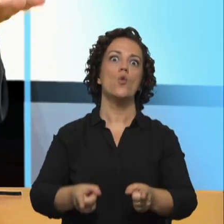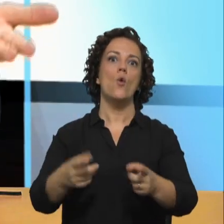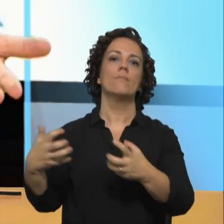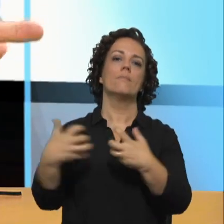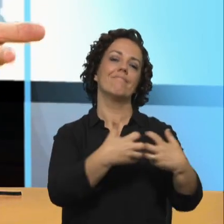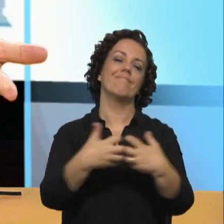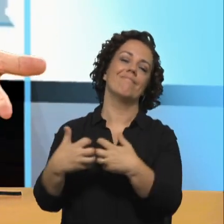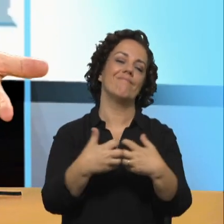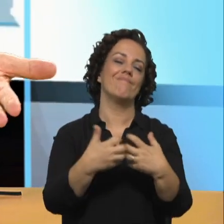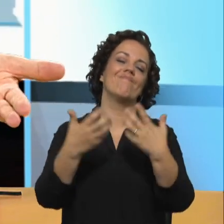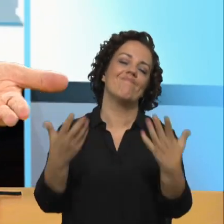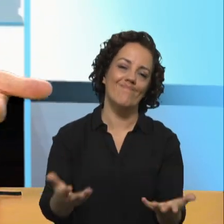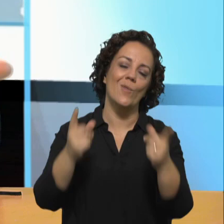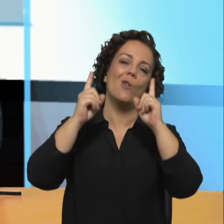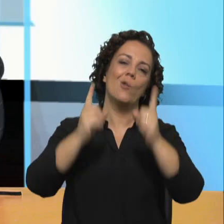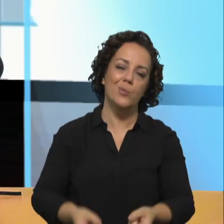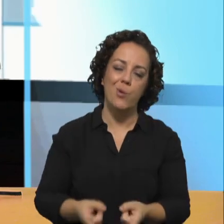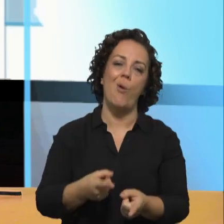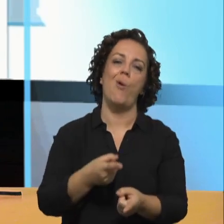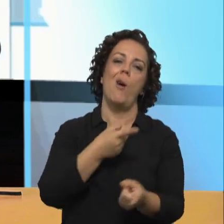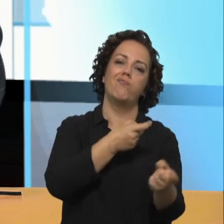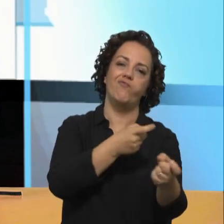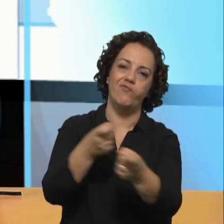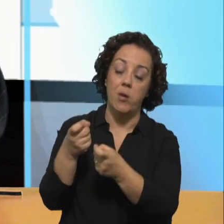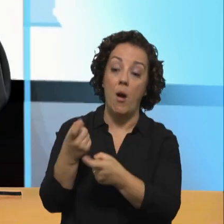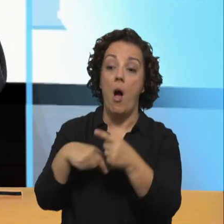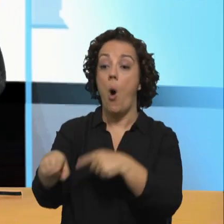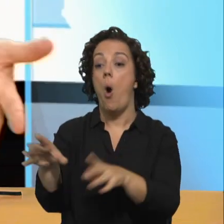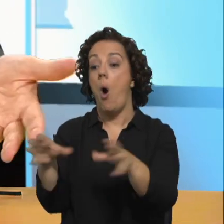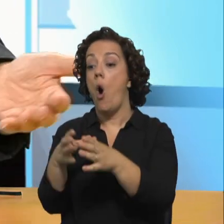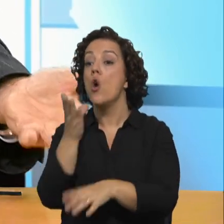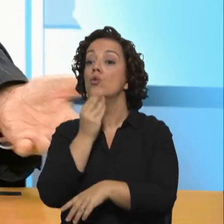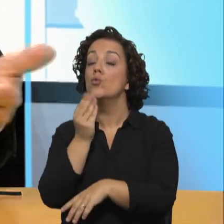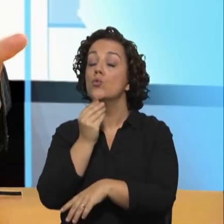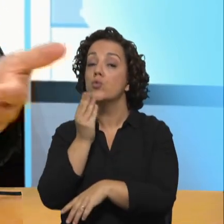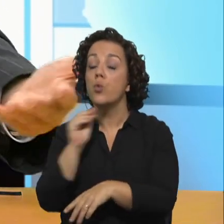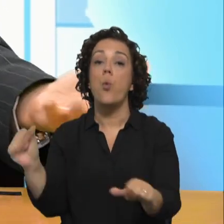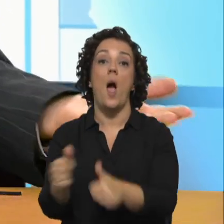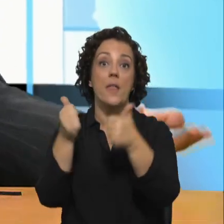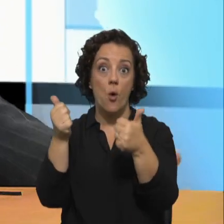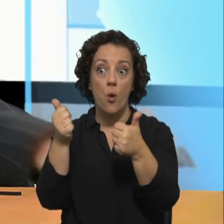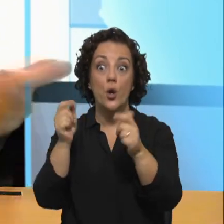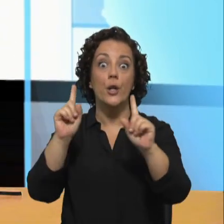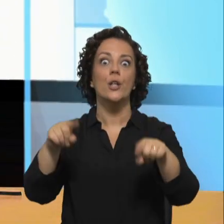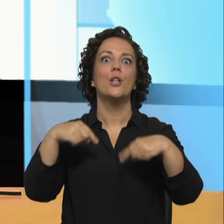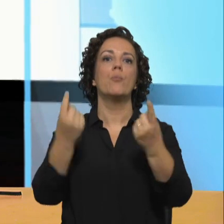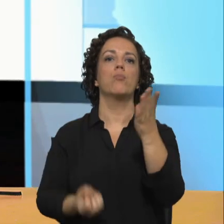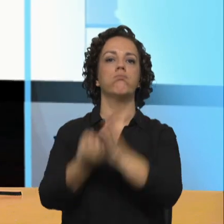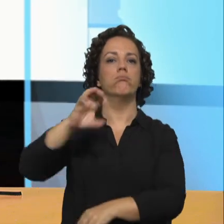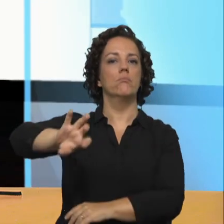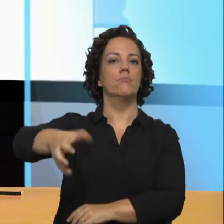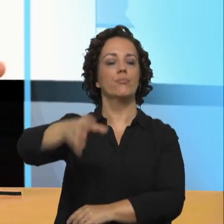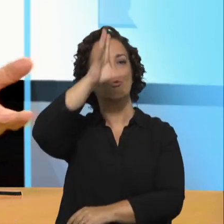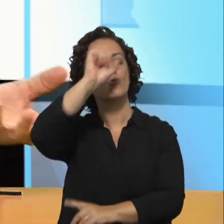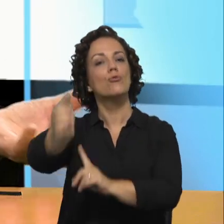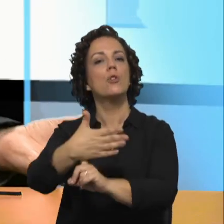altura. estabeleceu-se o conflito armado que os judeus ganharam e em 48 implementaram o Estado. E,